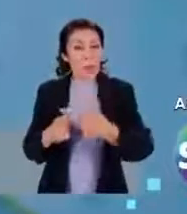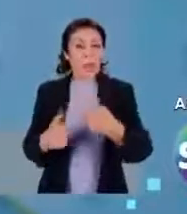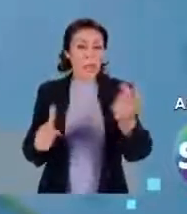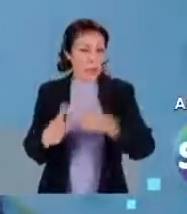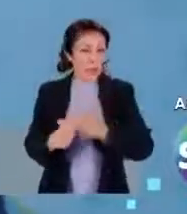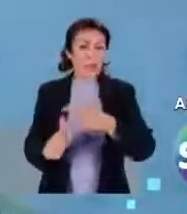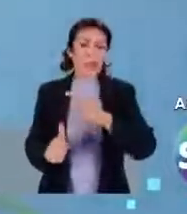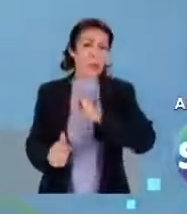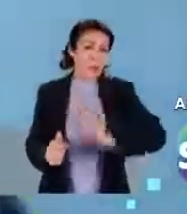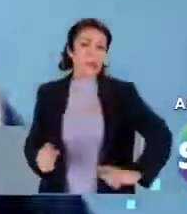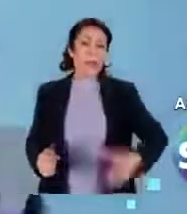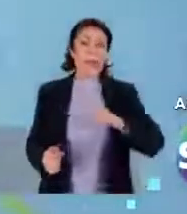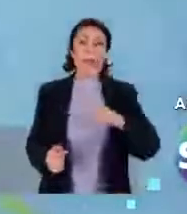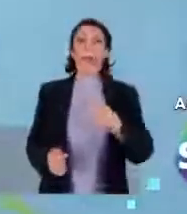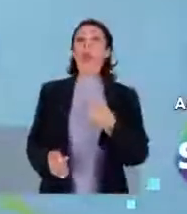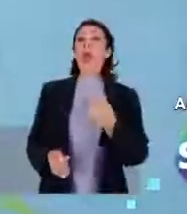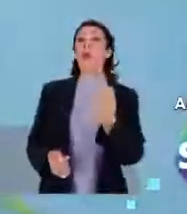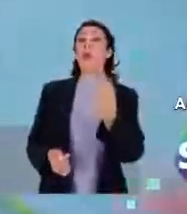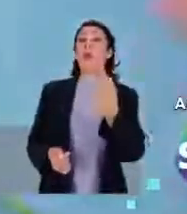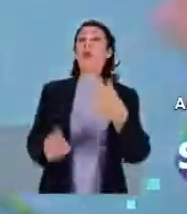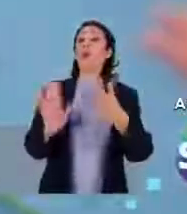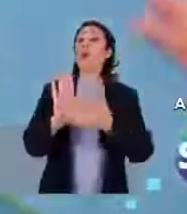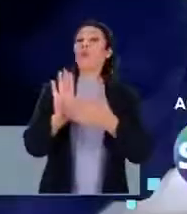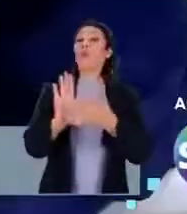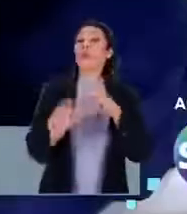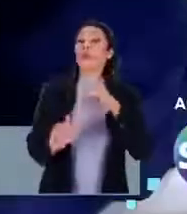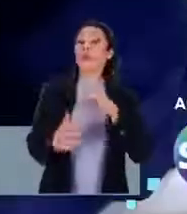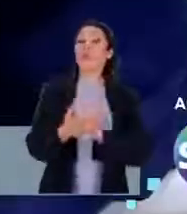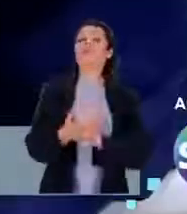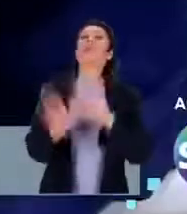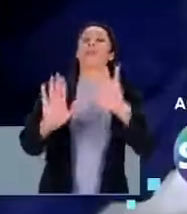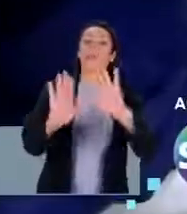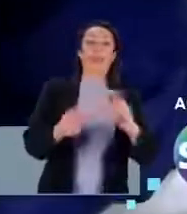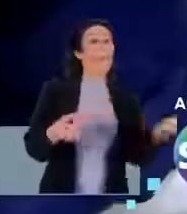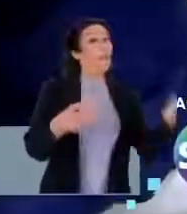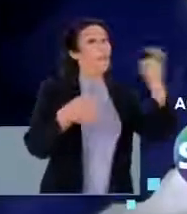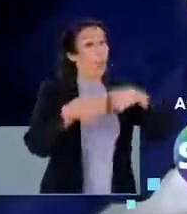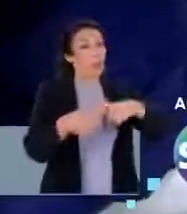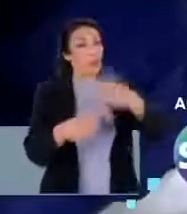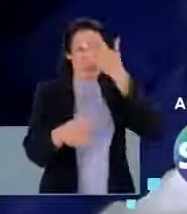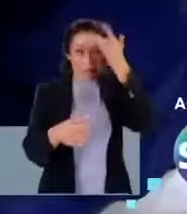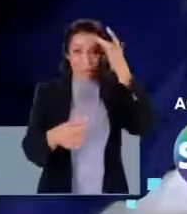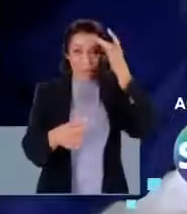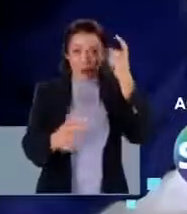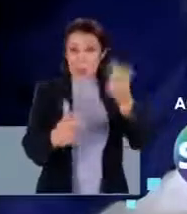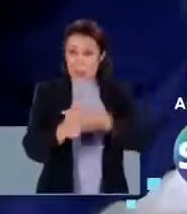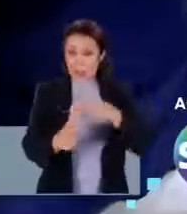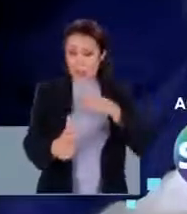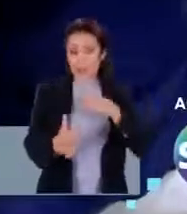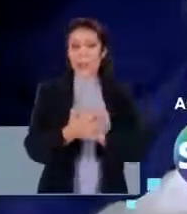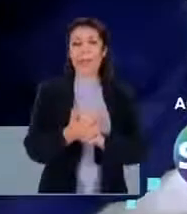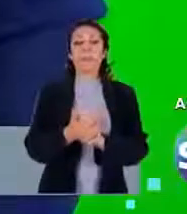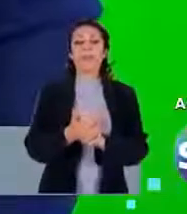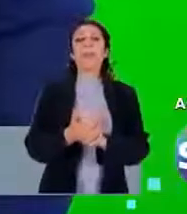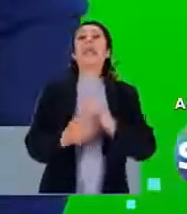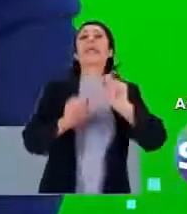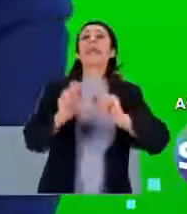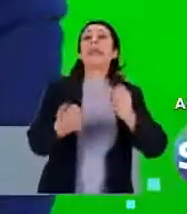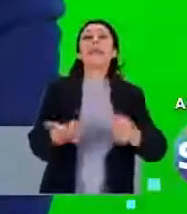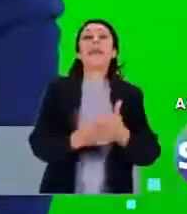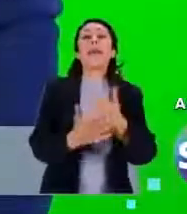mas eu sou o único que tem uma proposta para consertar as contas vamos voltar lá no camarada que tá devendo então eu financio eu